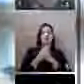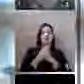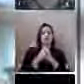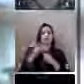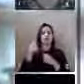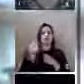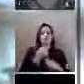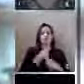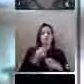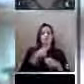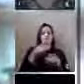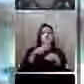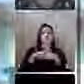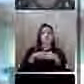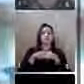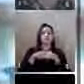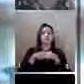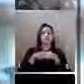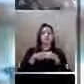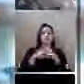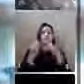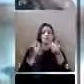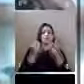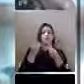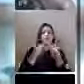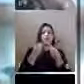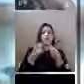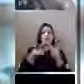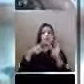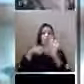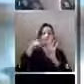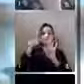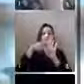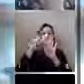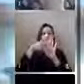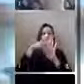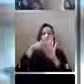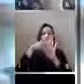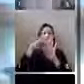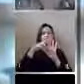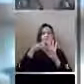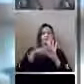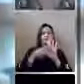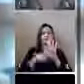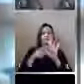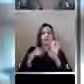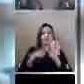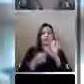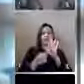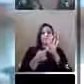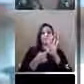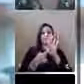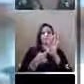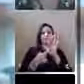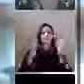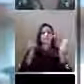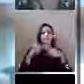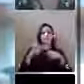estamos nos baseando numa resolução que determina que essas apresentações devem durar